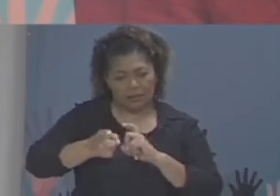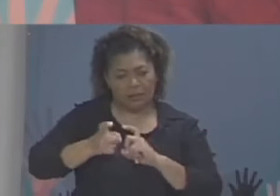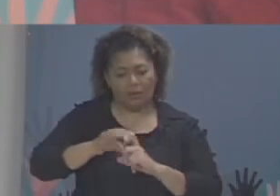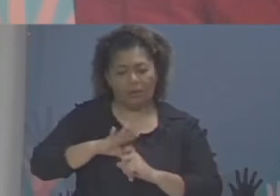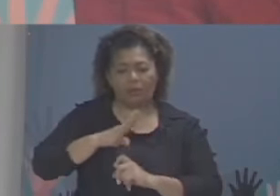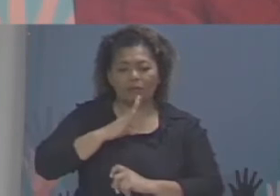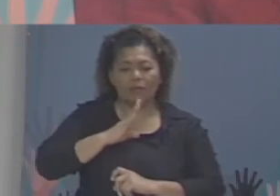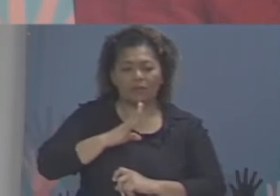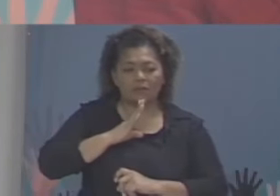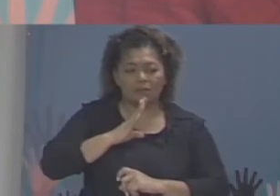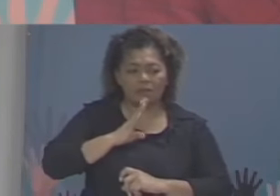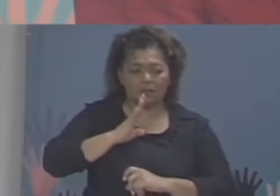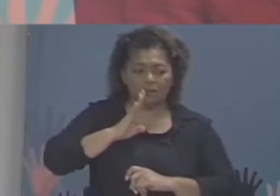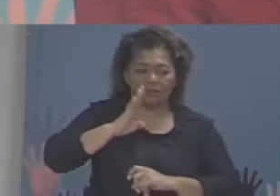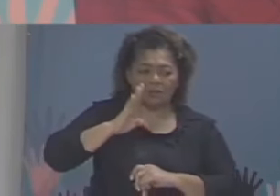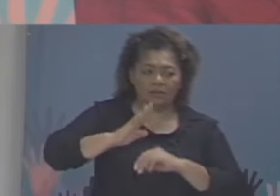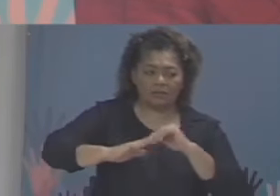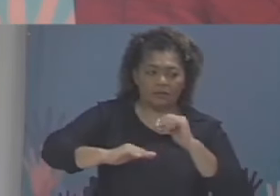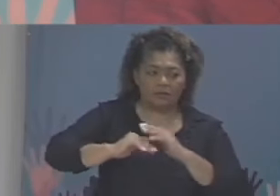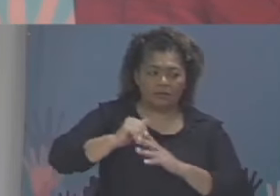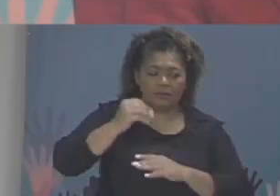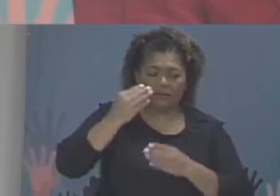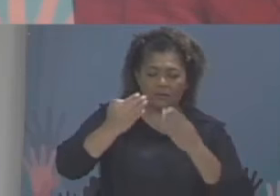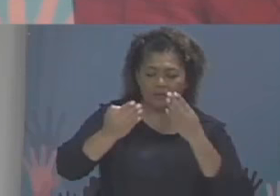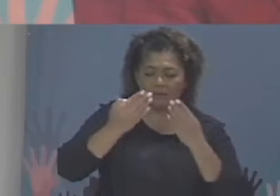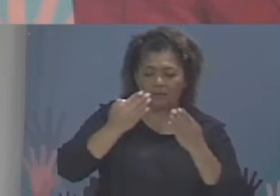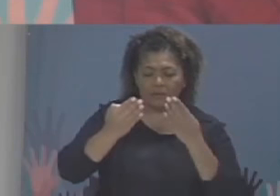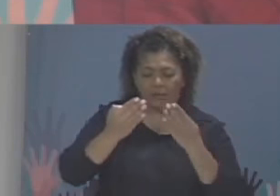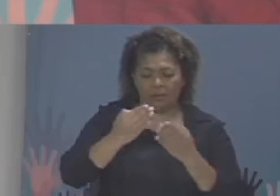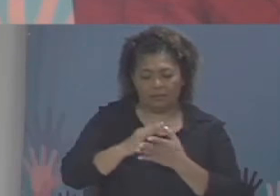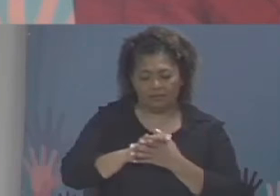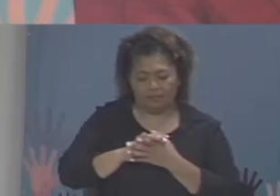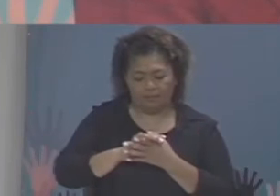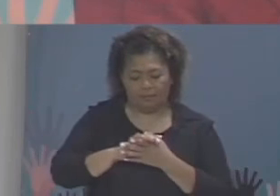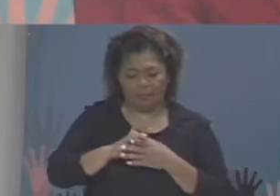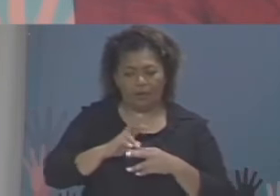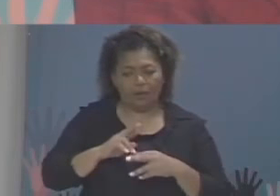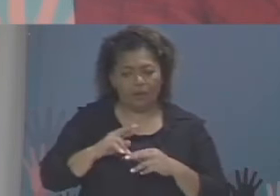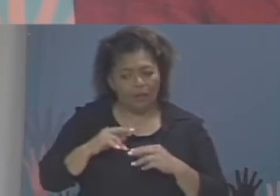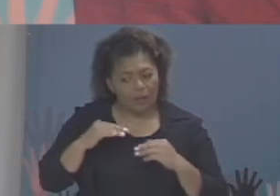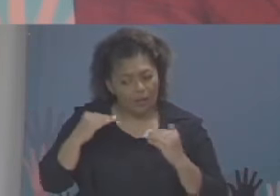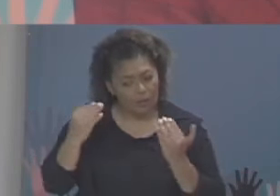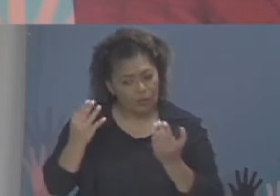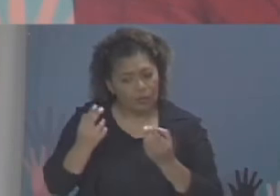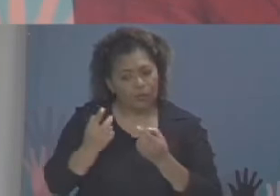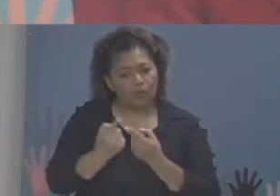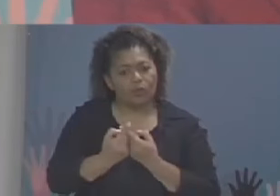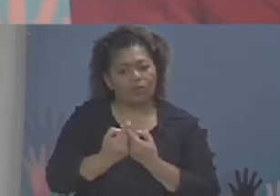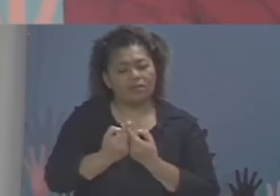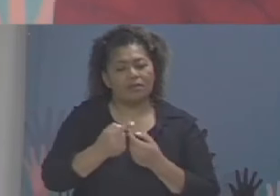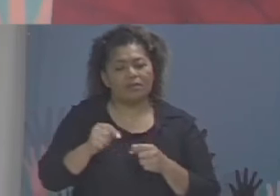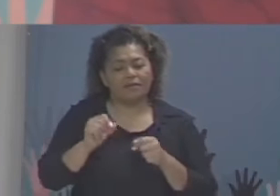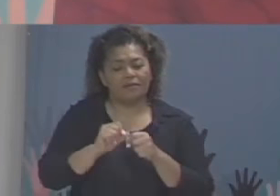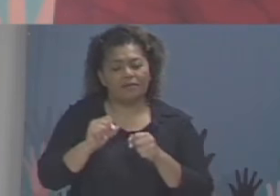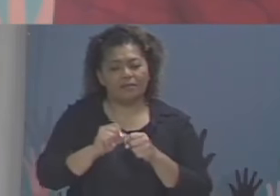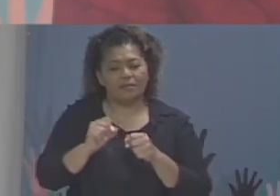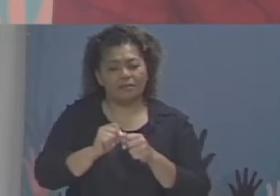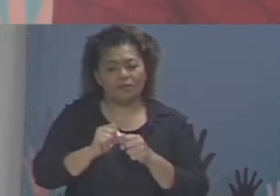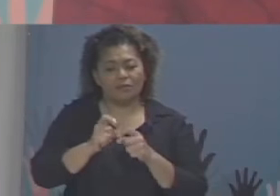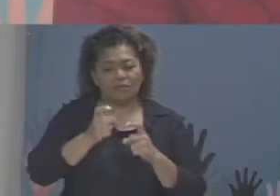para os psicólogos. Então, nós vivemos uma gestão que depois diz que tem uma